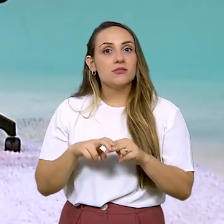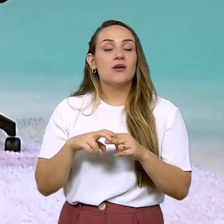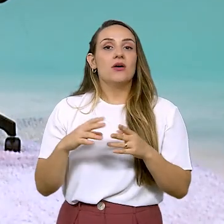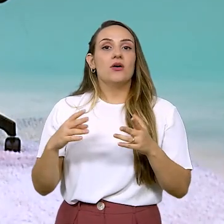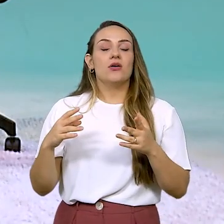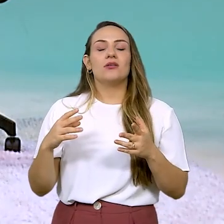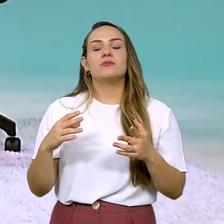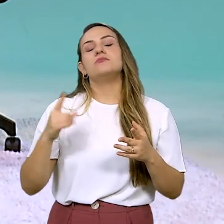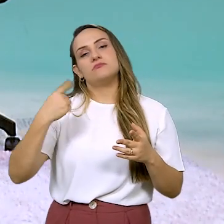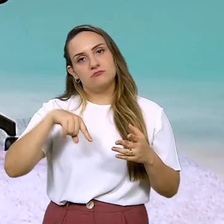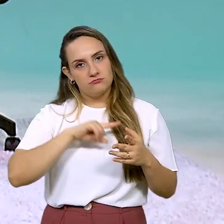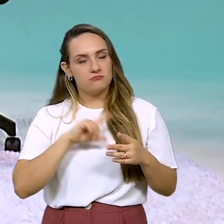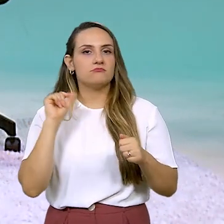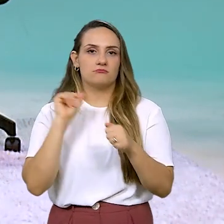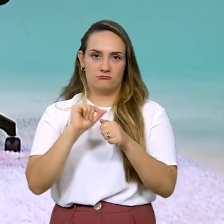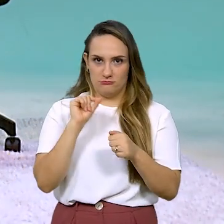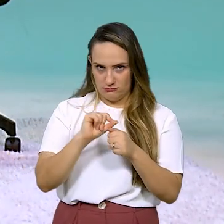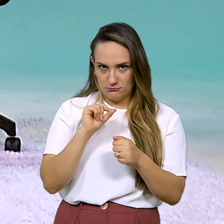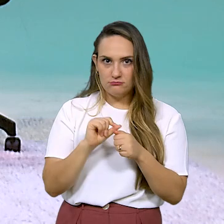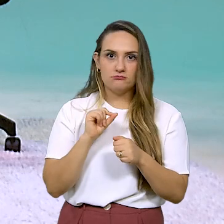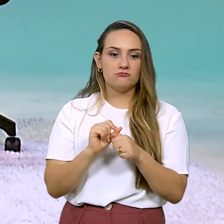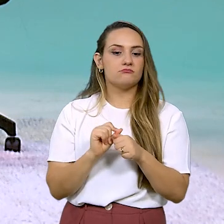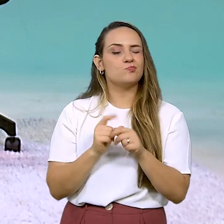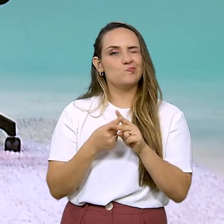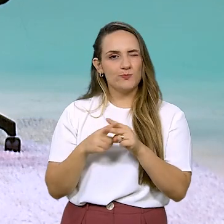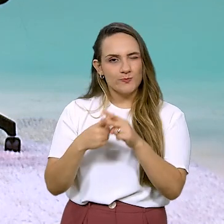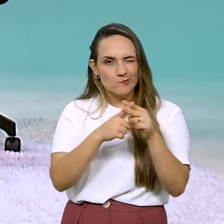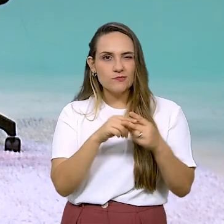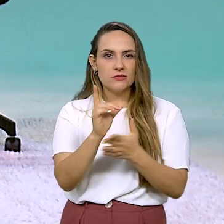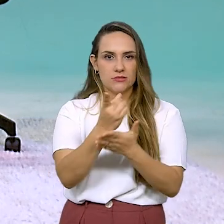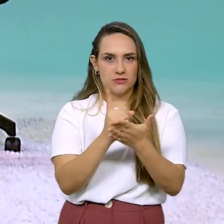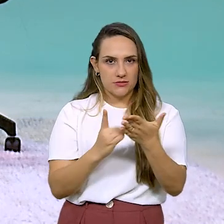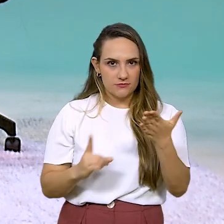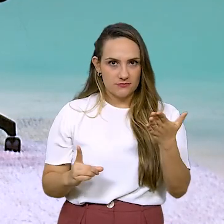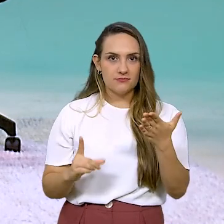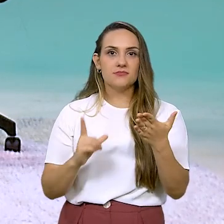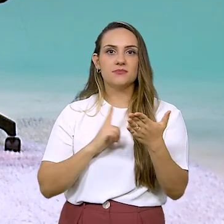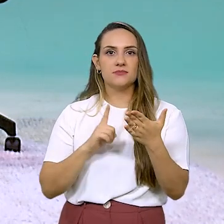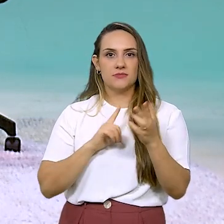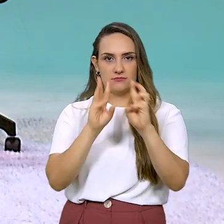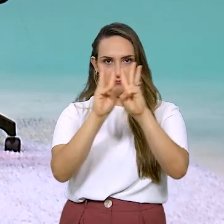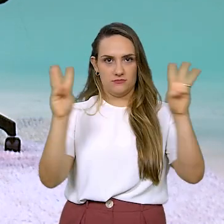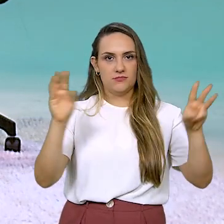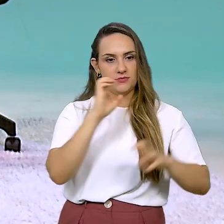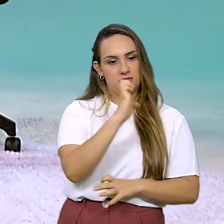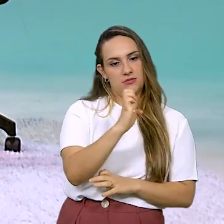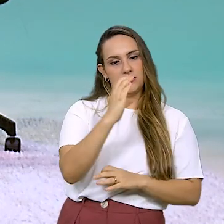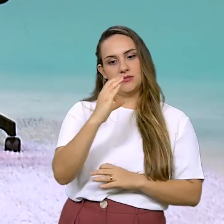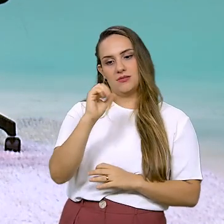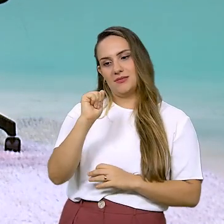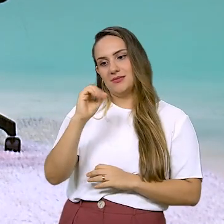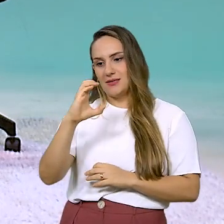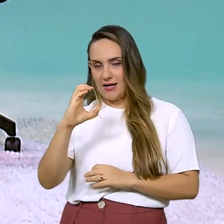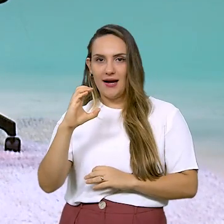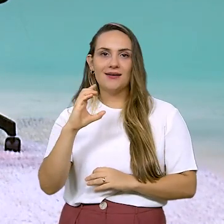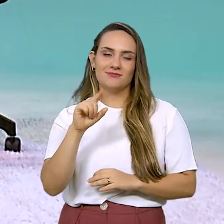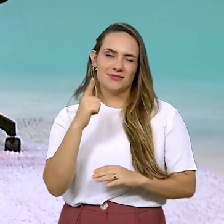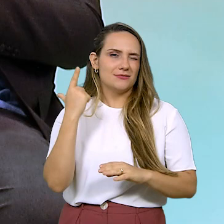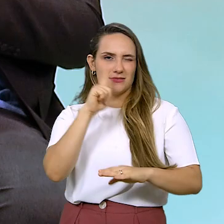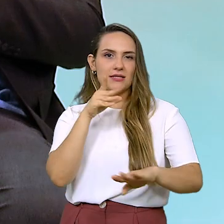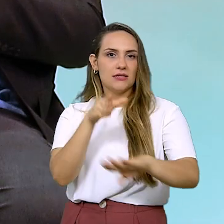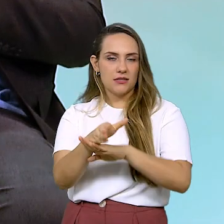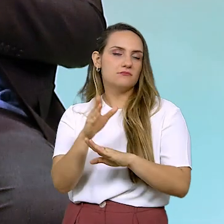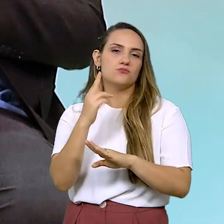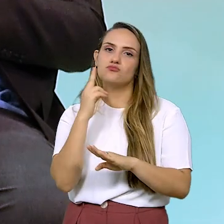nós fazemos a retificação no portal do ECAC, e através do Perdicomp e tal, fazemos a